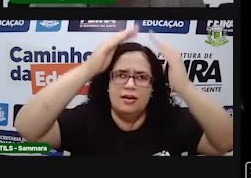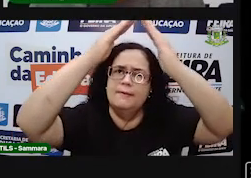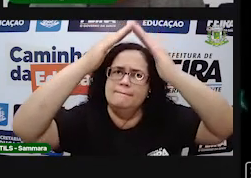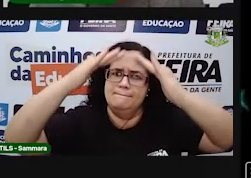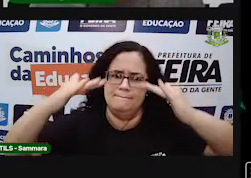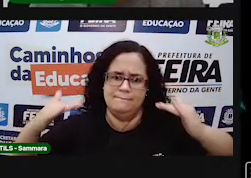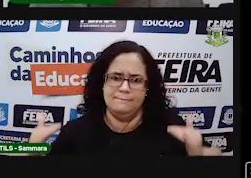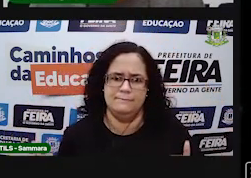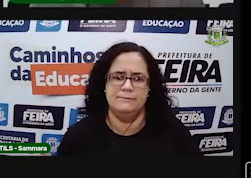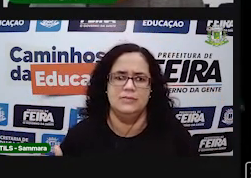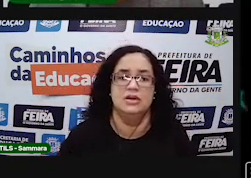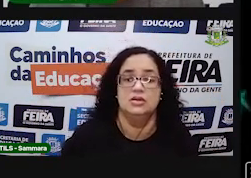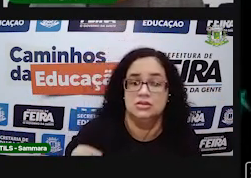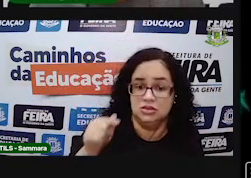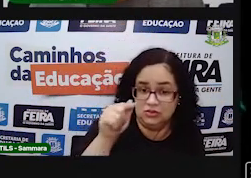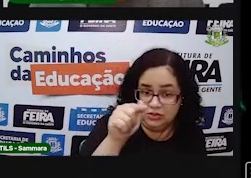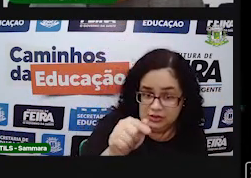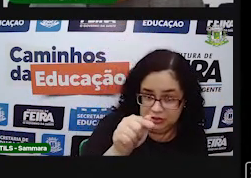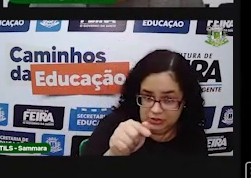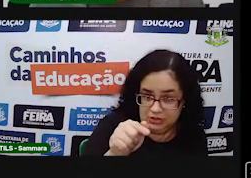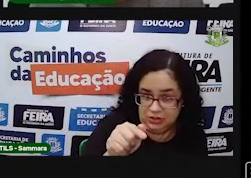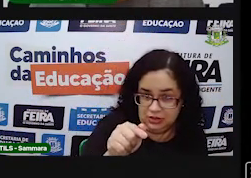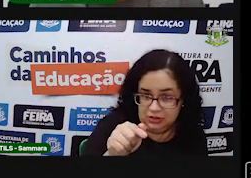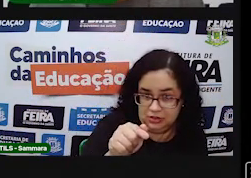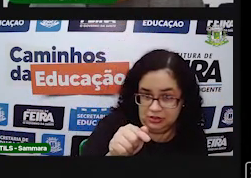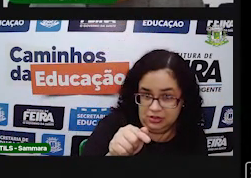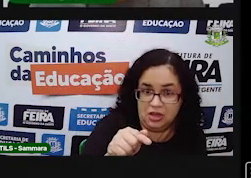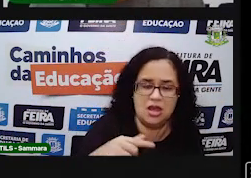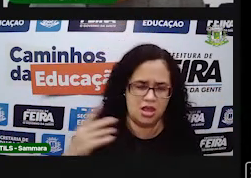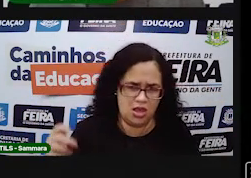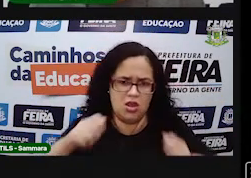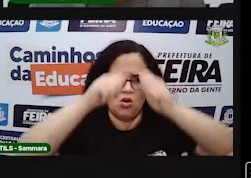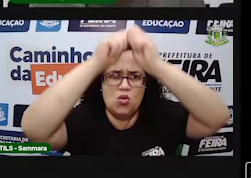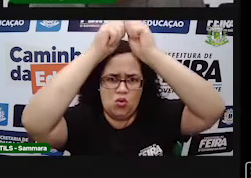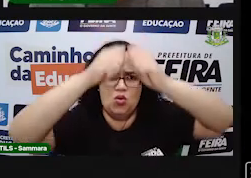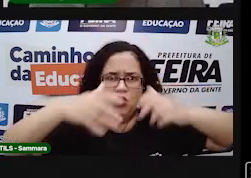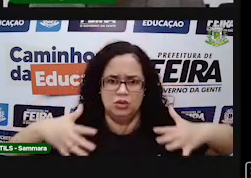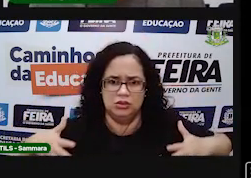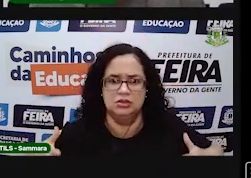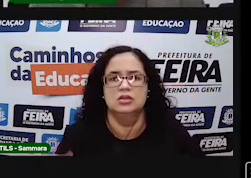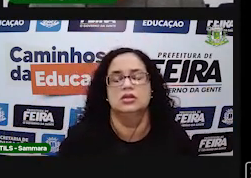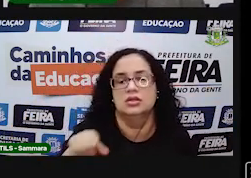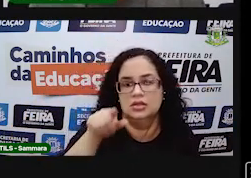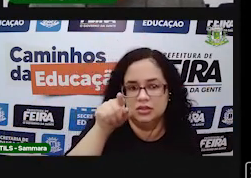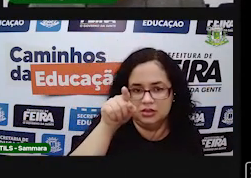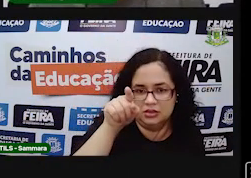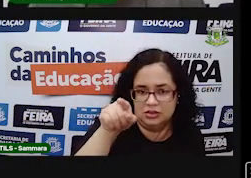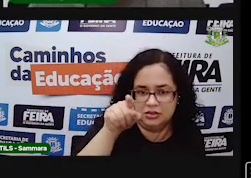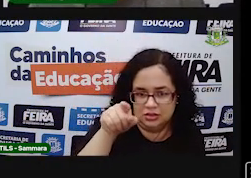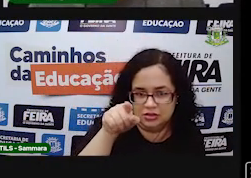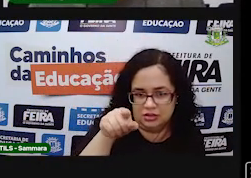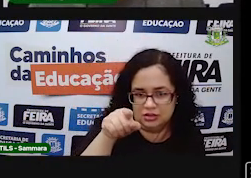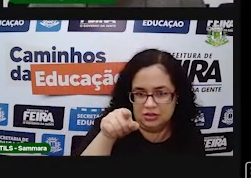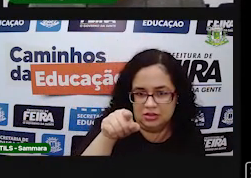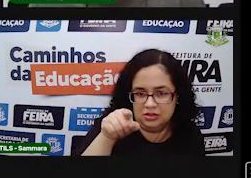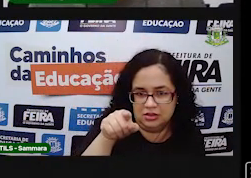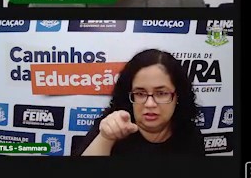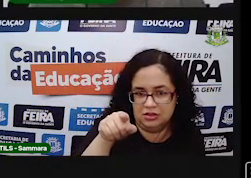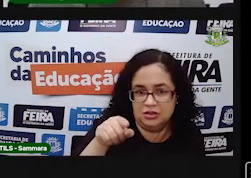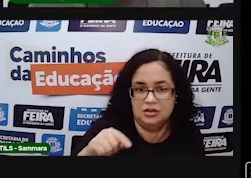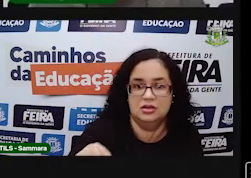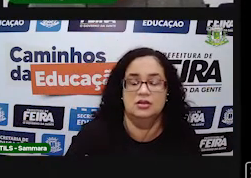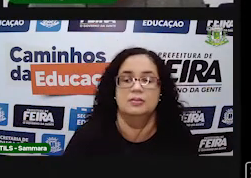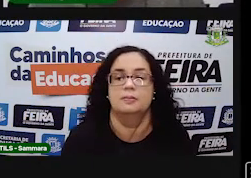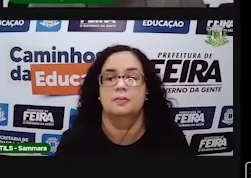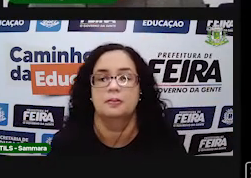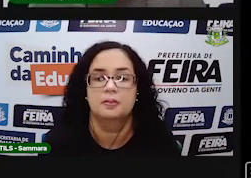a pirâmide? Se for a pirâmide, você vai entrar aqui, ó. É o cone? Então, se for o cone, você vai